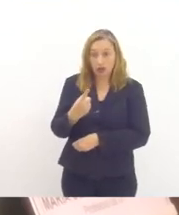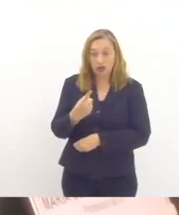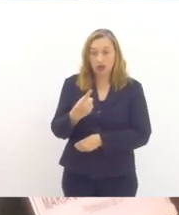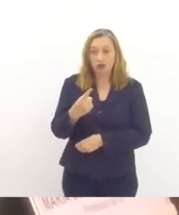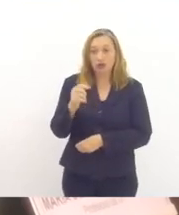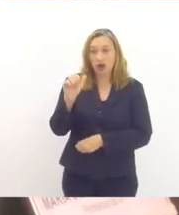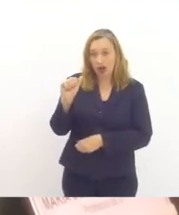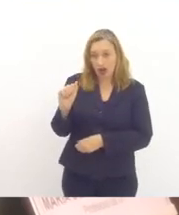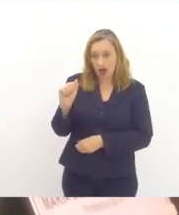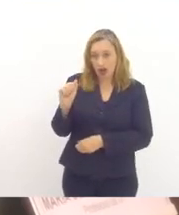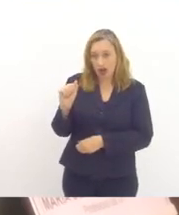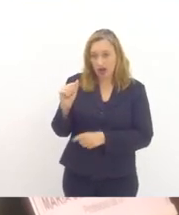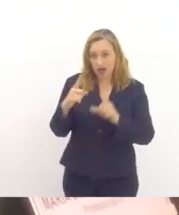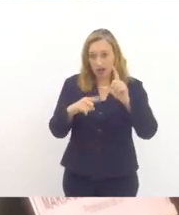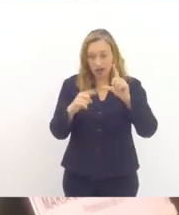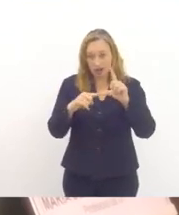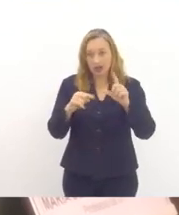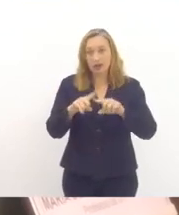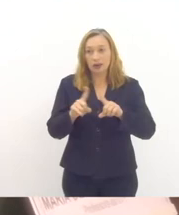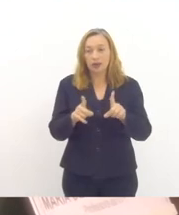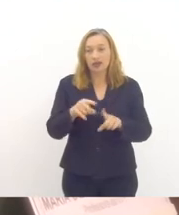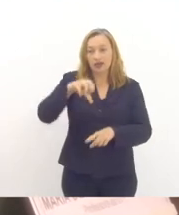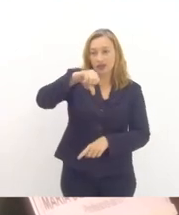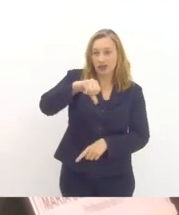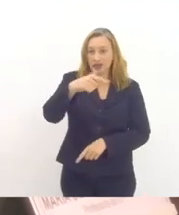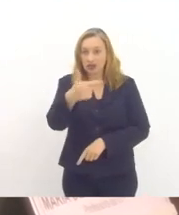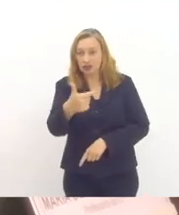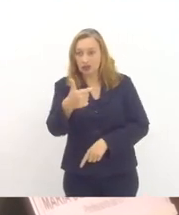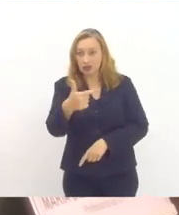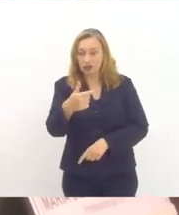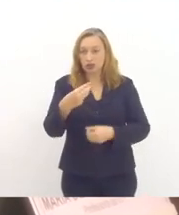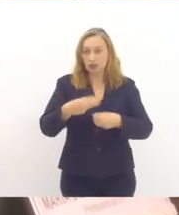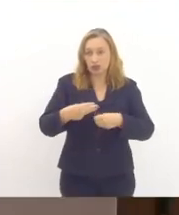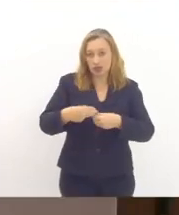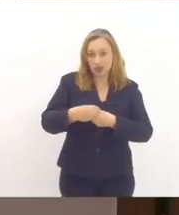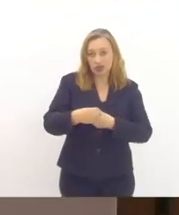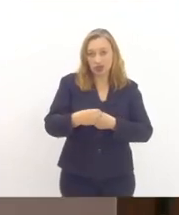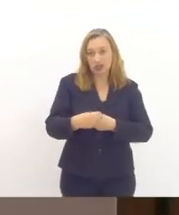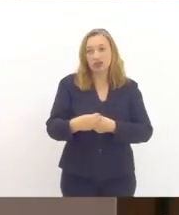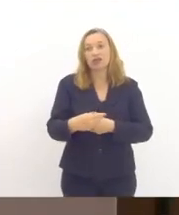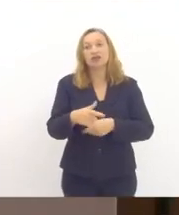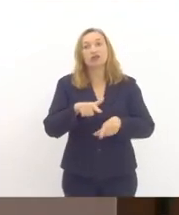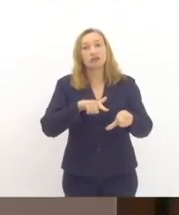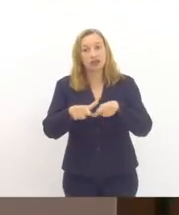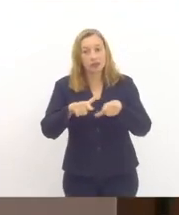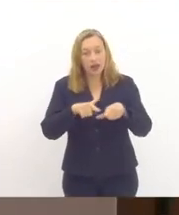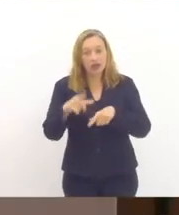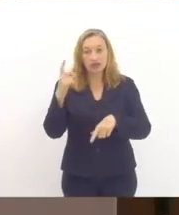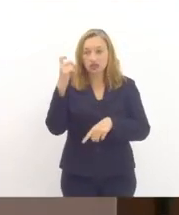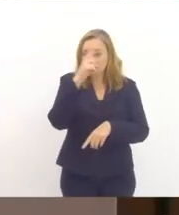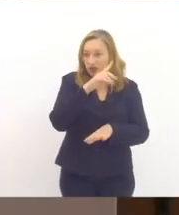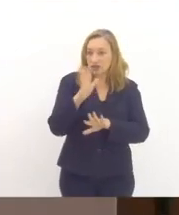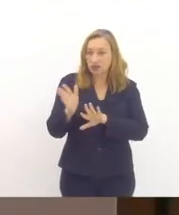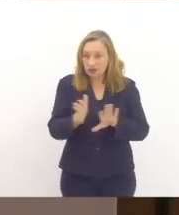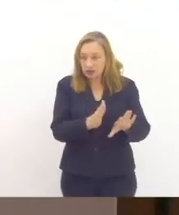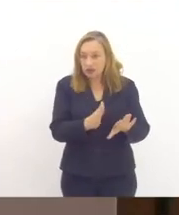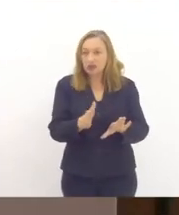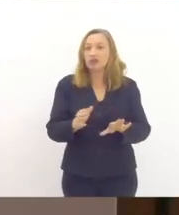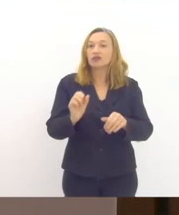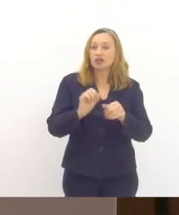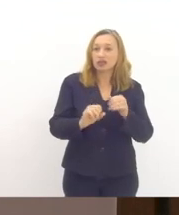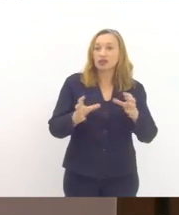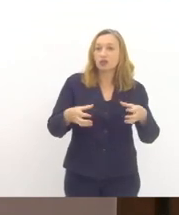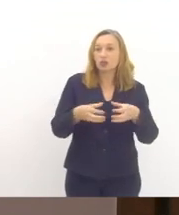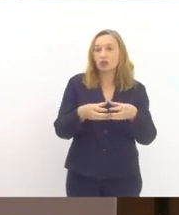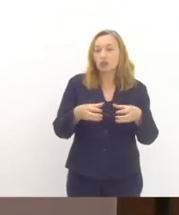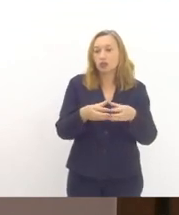A. Mas é que nós temos 92 municípios e seria realmente um trabalho hercúleo que a gente está fazendo com um grupo de, né,